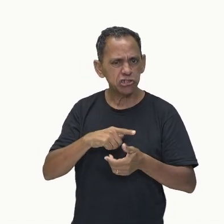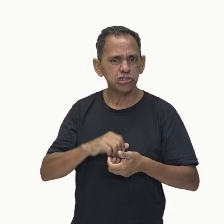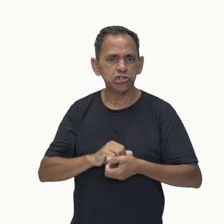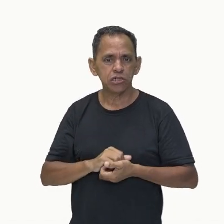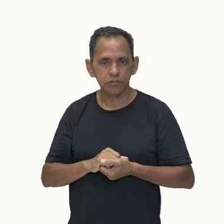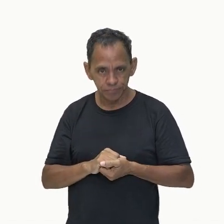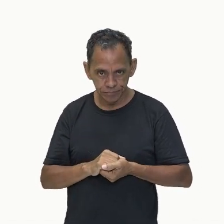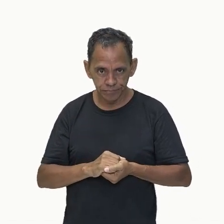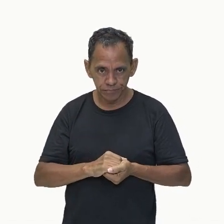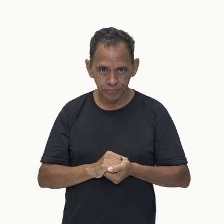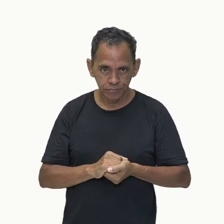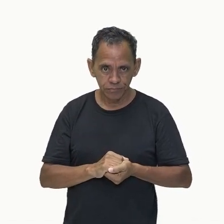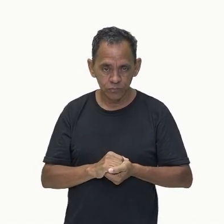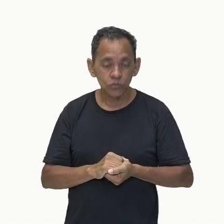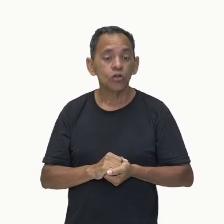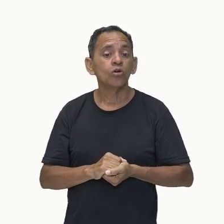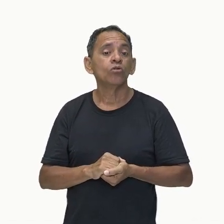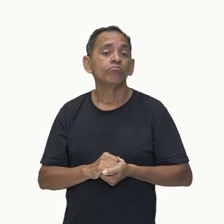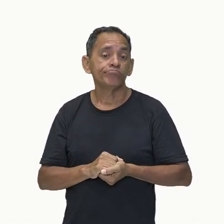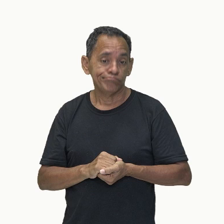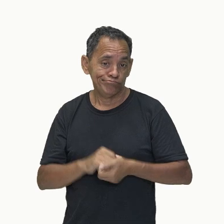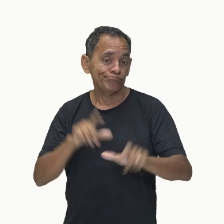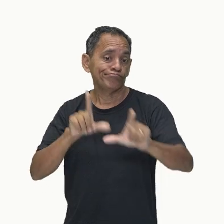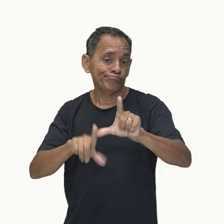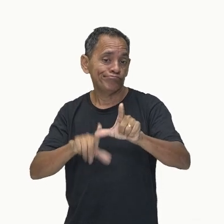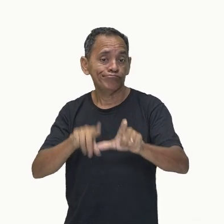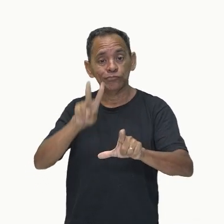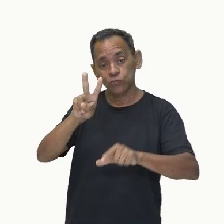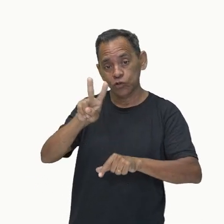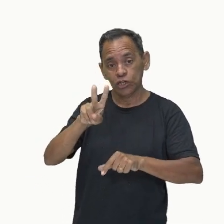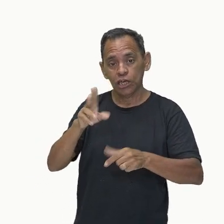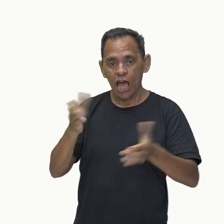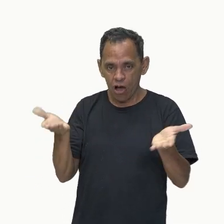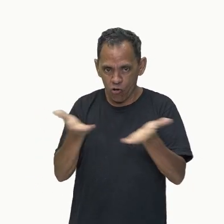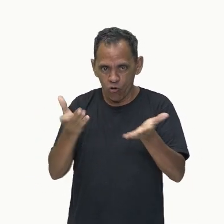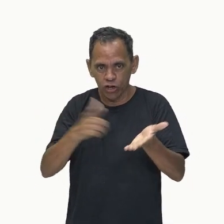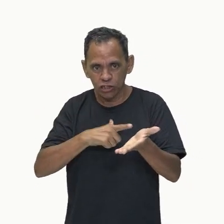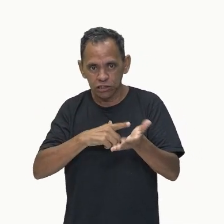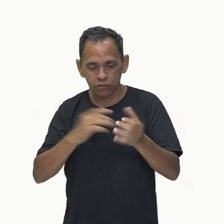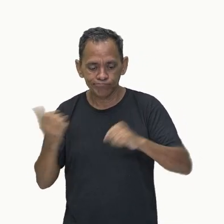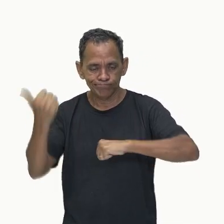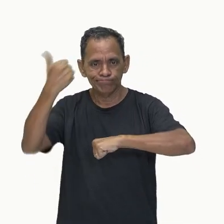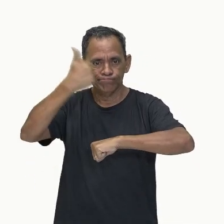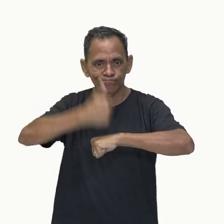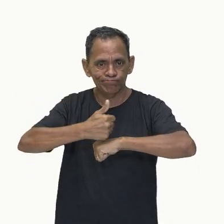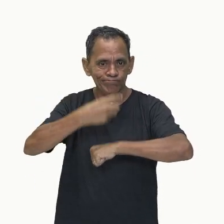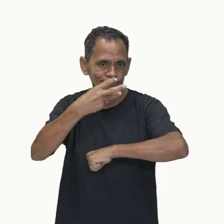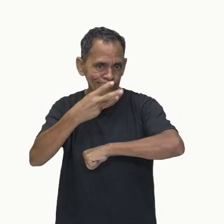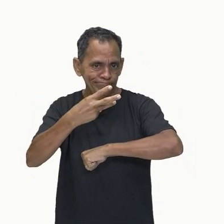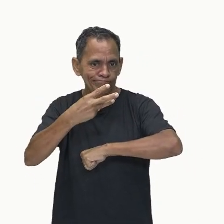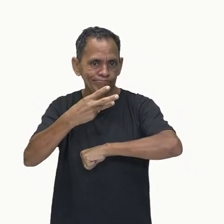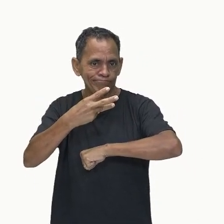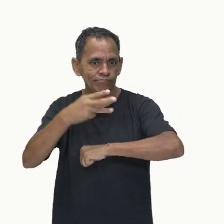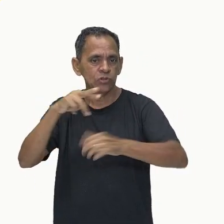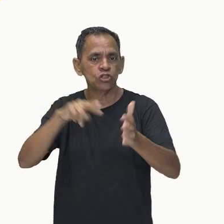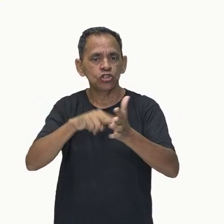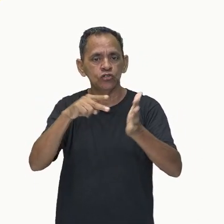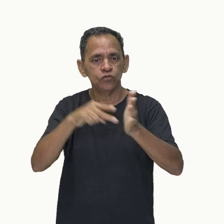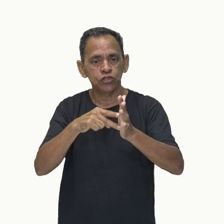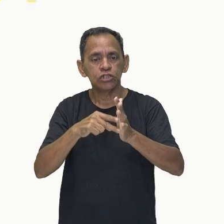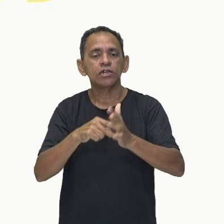estou vendo que tem um número 3 aqui. O que é que isso quer dizer? O que é que isso quer dizer? Que a velocidade,